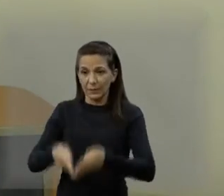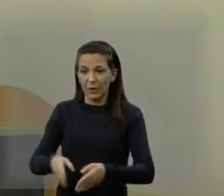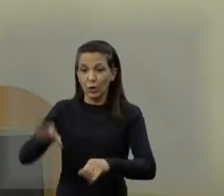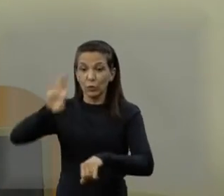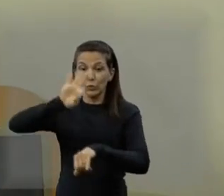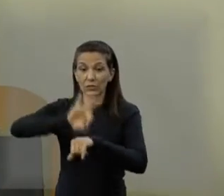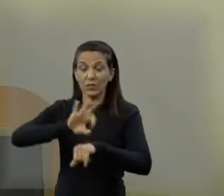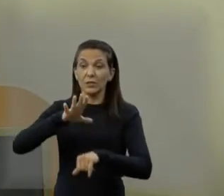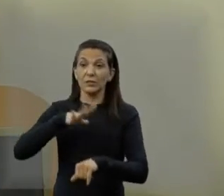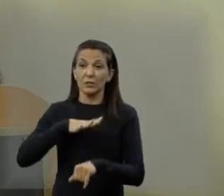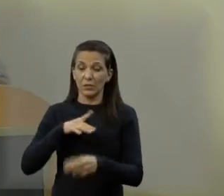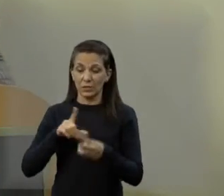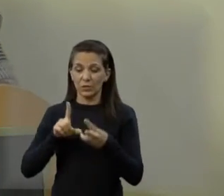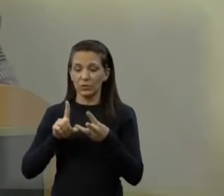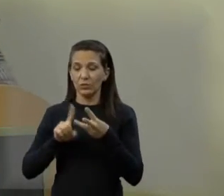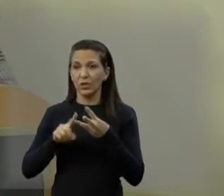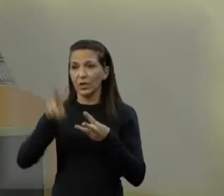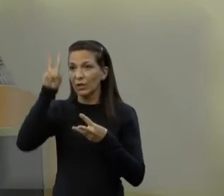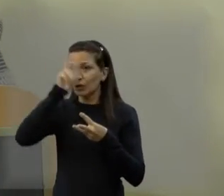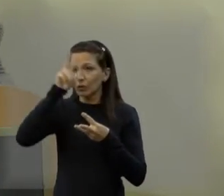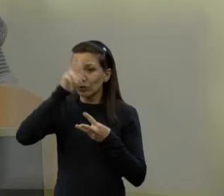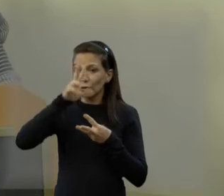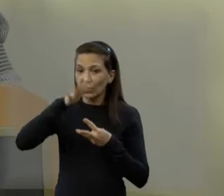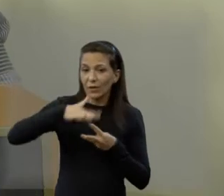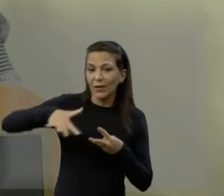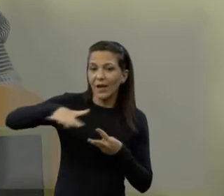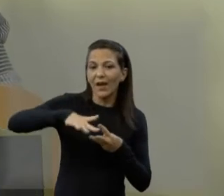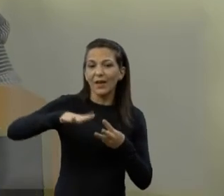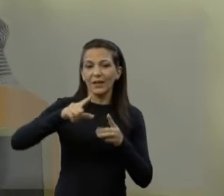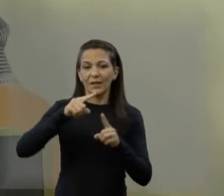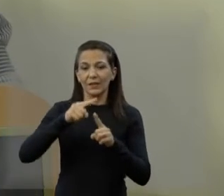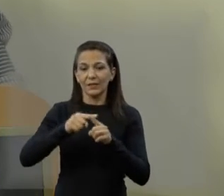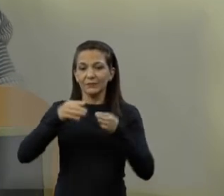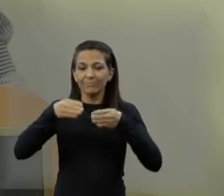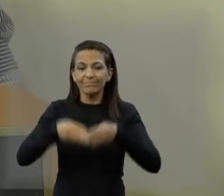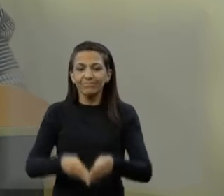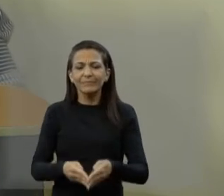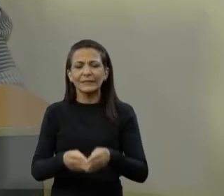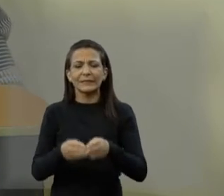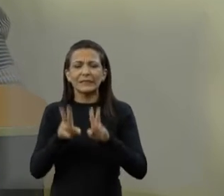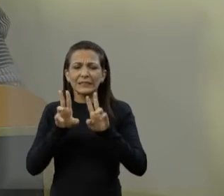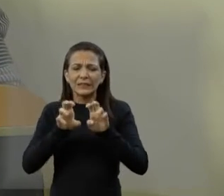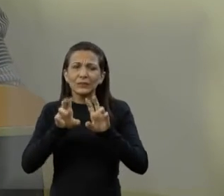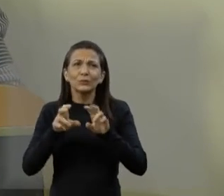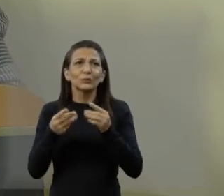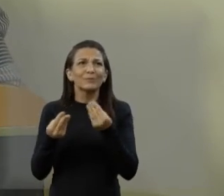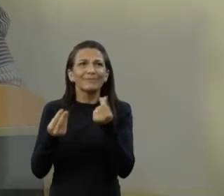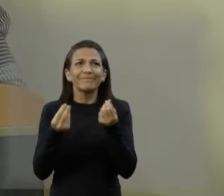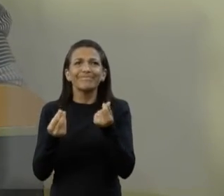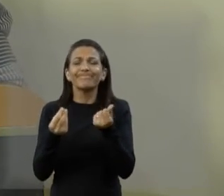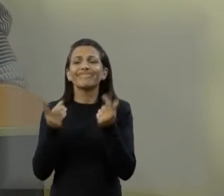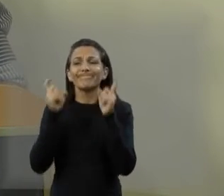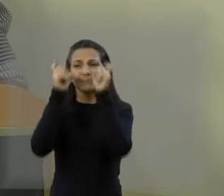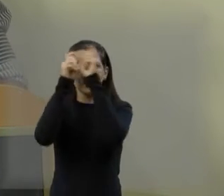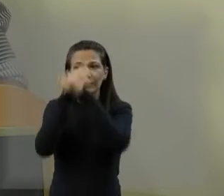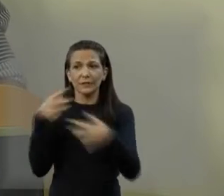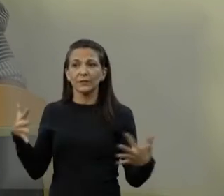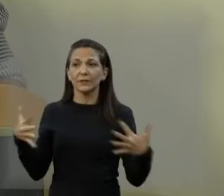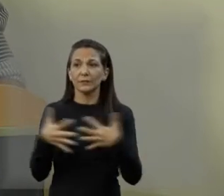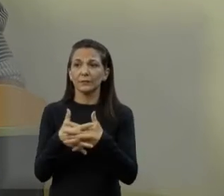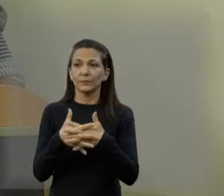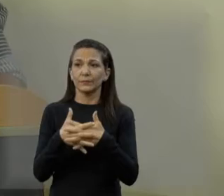a questão Histórica de Araraquara gira em torno do cemitério São Bento é sempre um delicado tratado sobre esse assunto